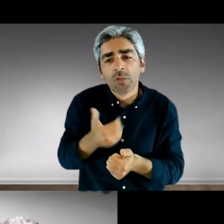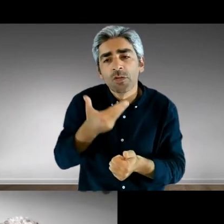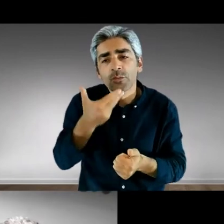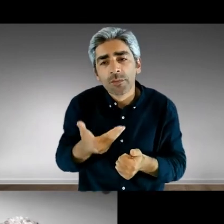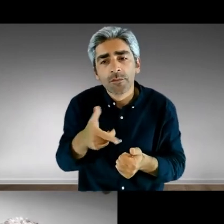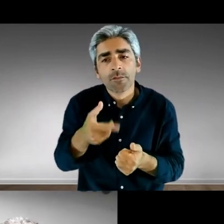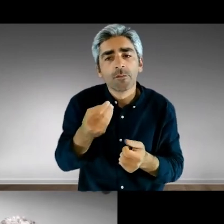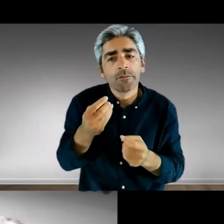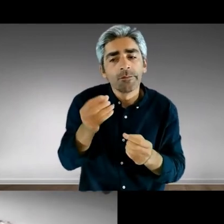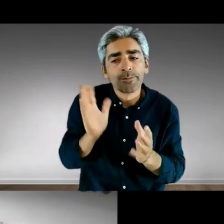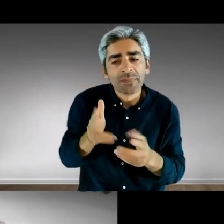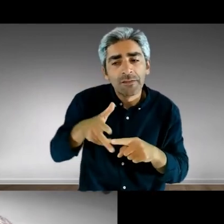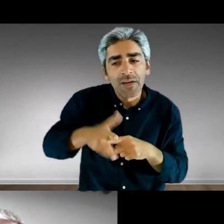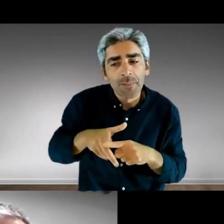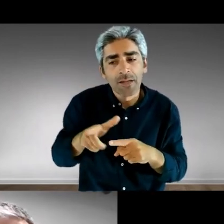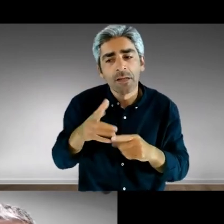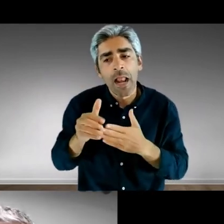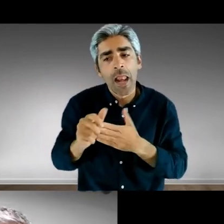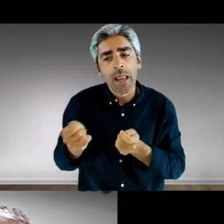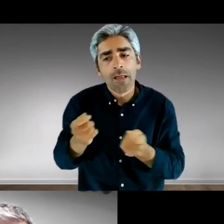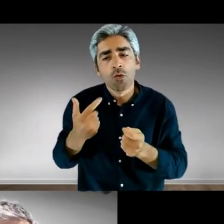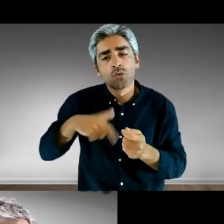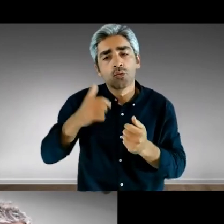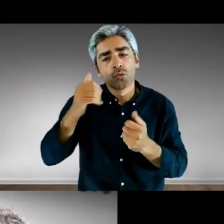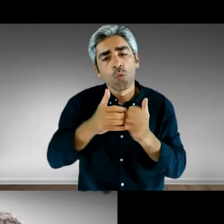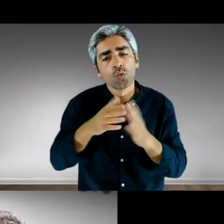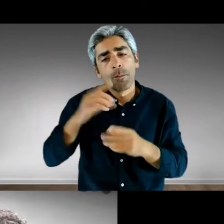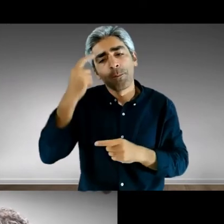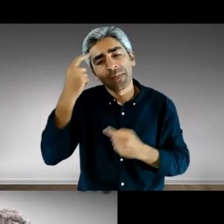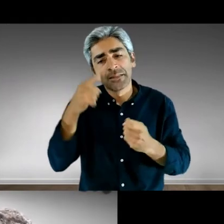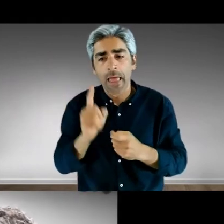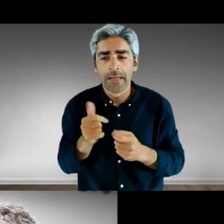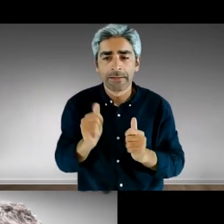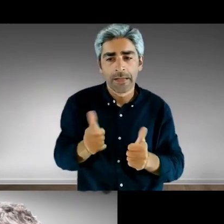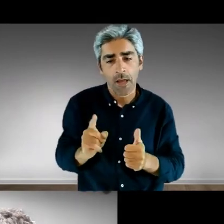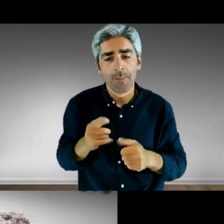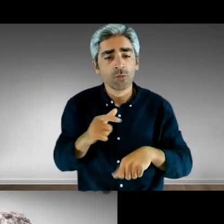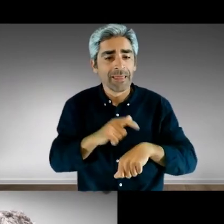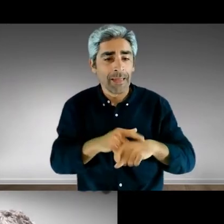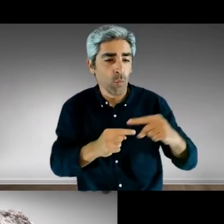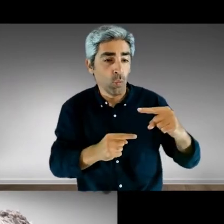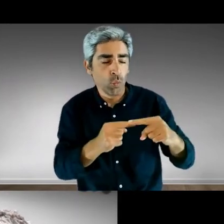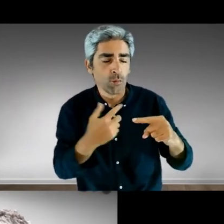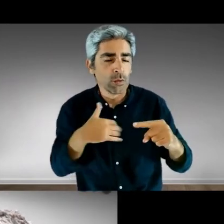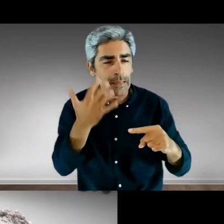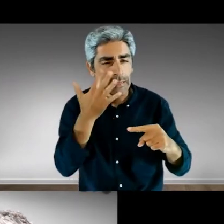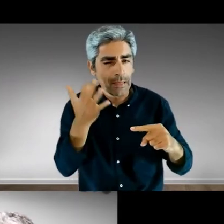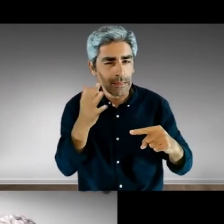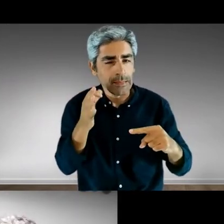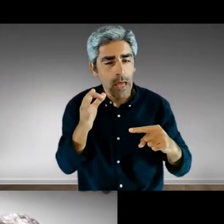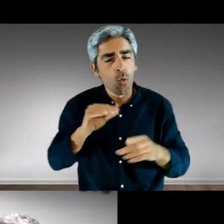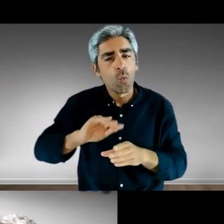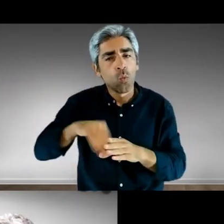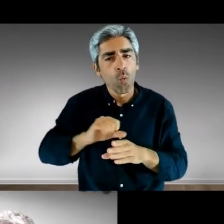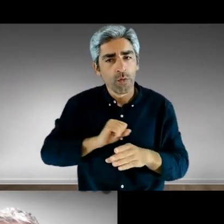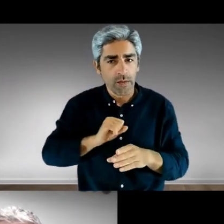funcionam todas corretamente ou sempre da mesma forma. Embora o tempo seja curto, tentarei aqui contextualizar